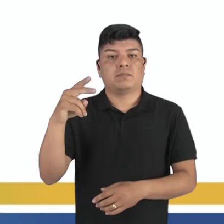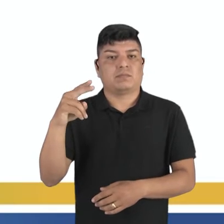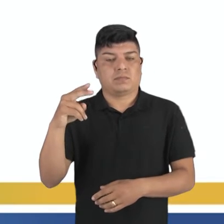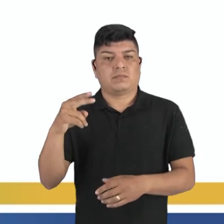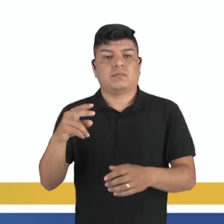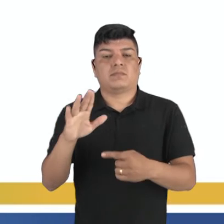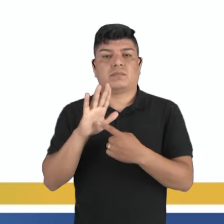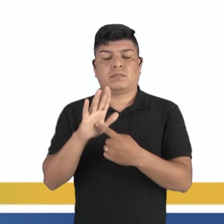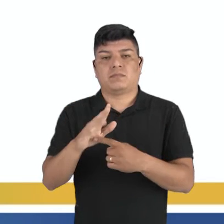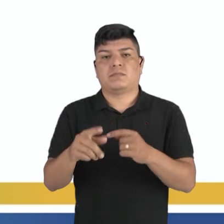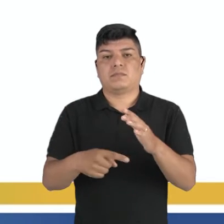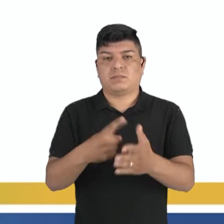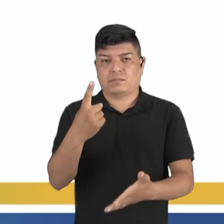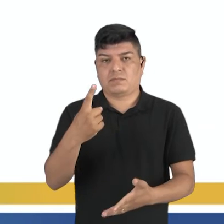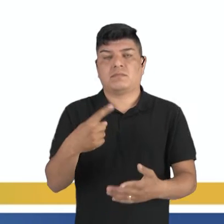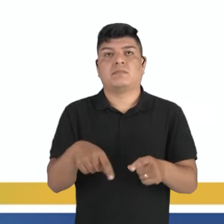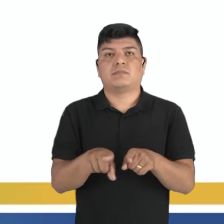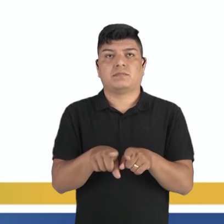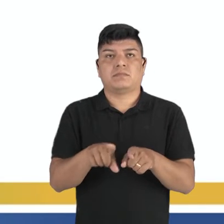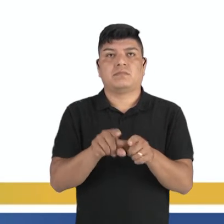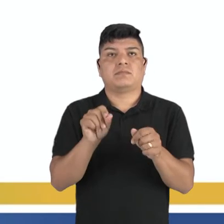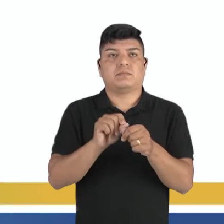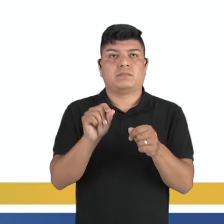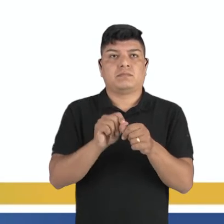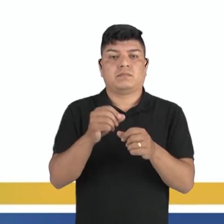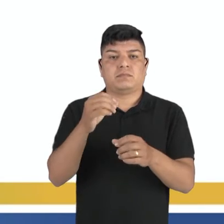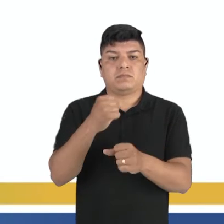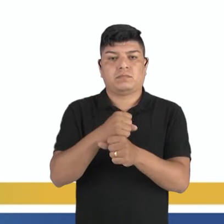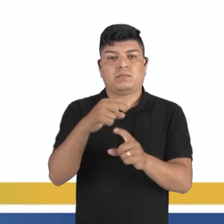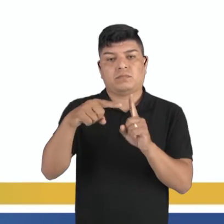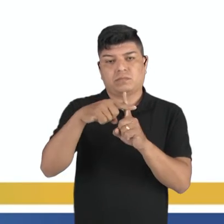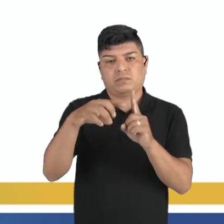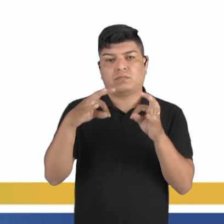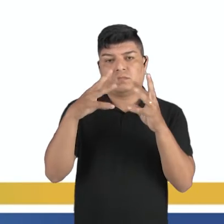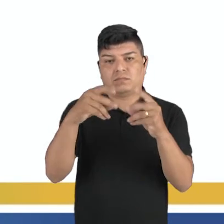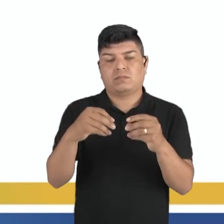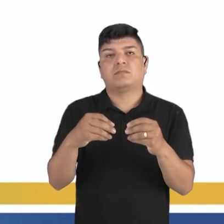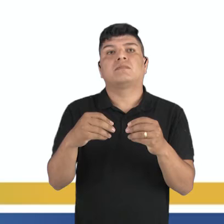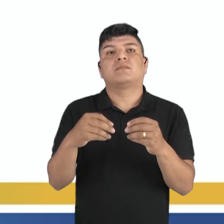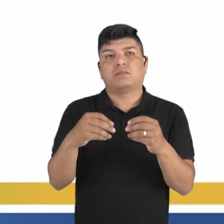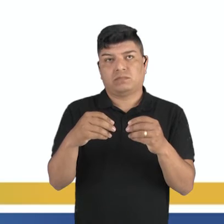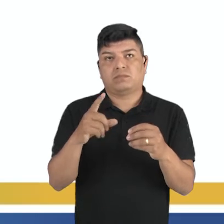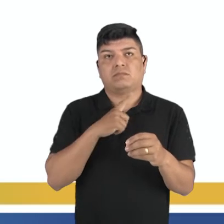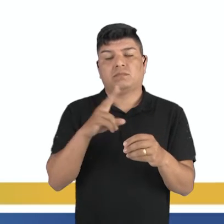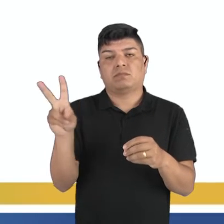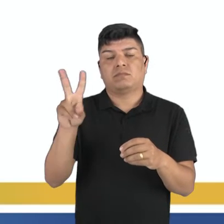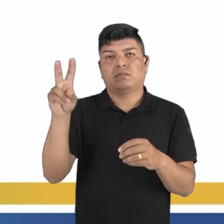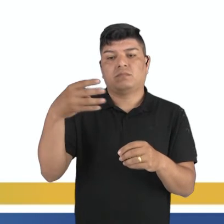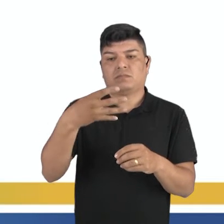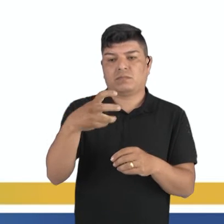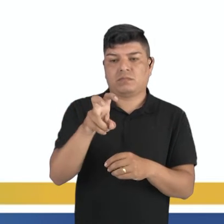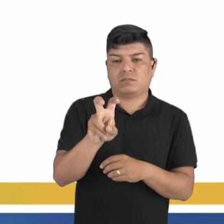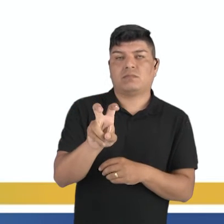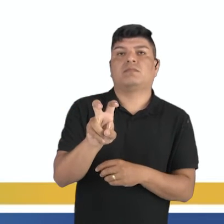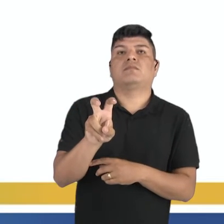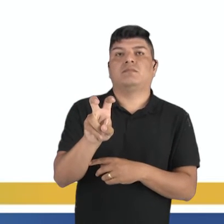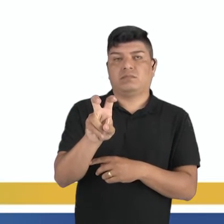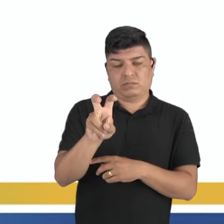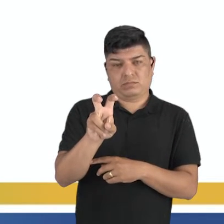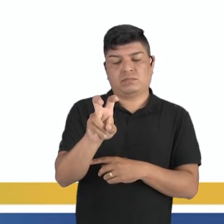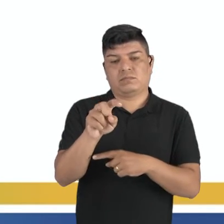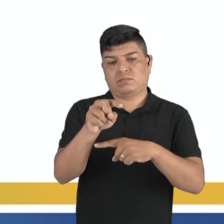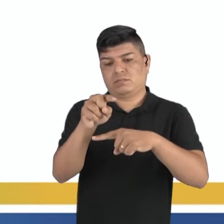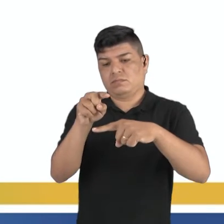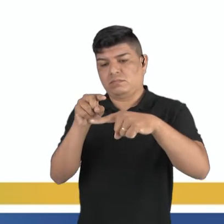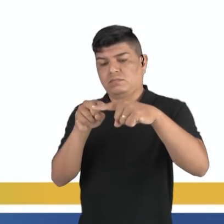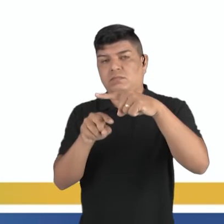irmãos aparece 1 vez, né? Realizando o somatório desses produtos, nós temos um valor de 45 e